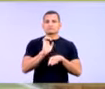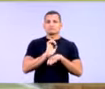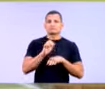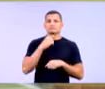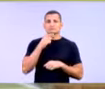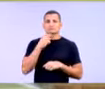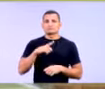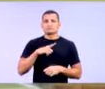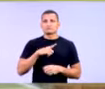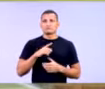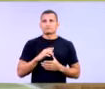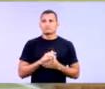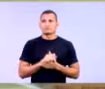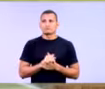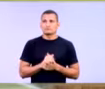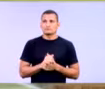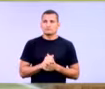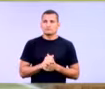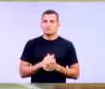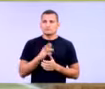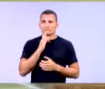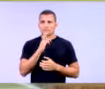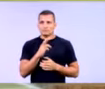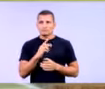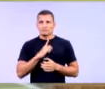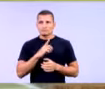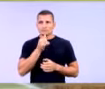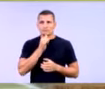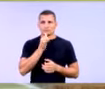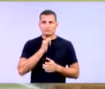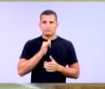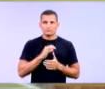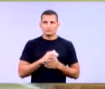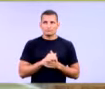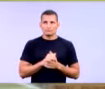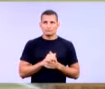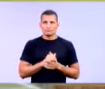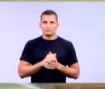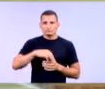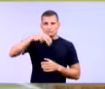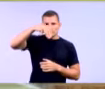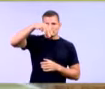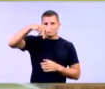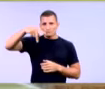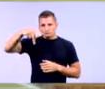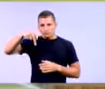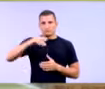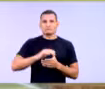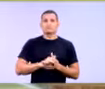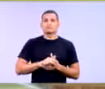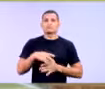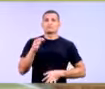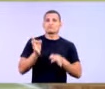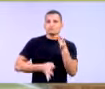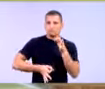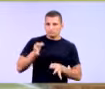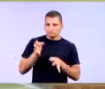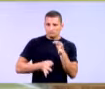aqui nas respostas que nos foi enviada, nós temos, por exemplo, Ministério Público, Tribunal de